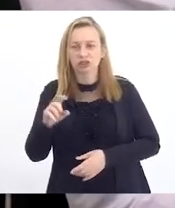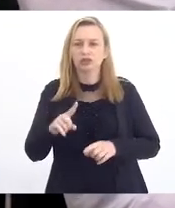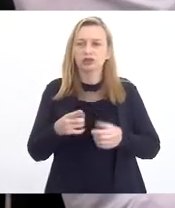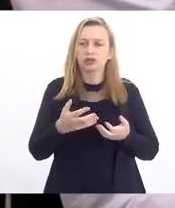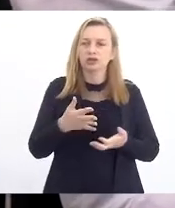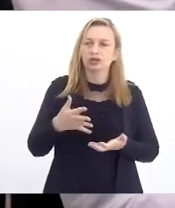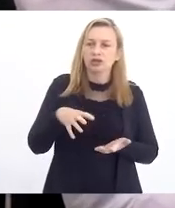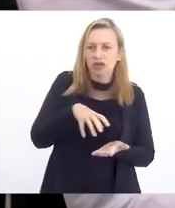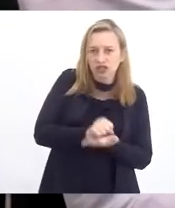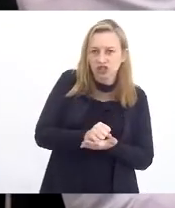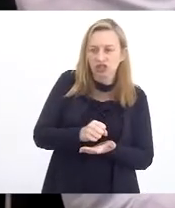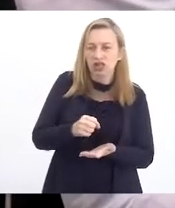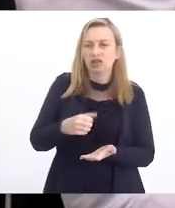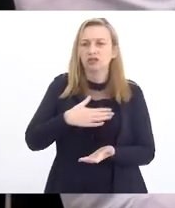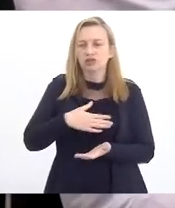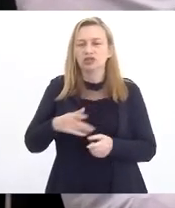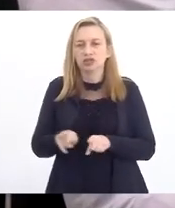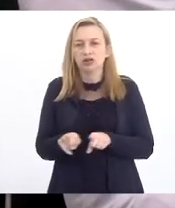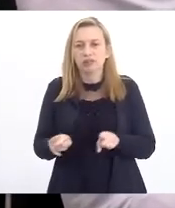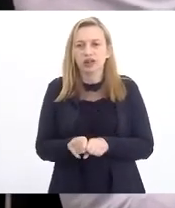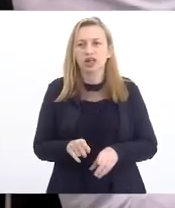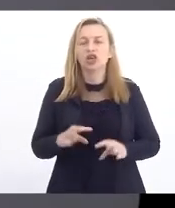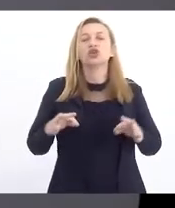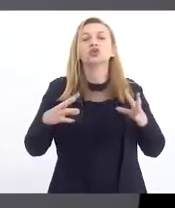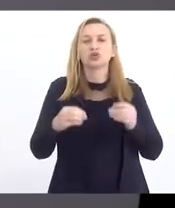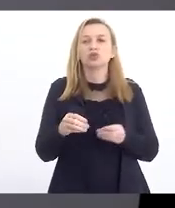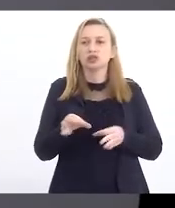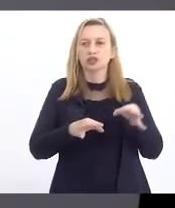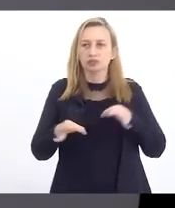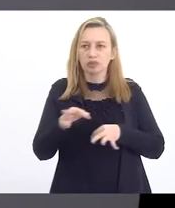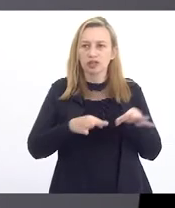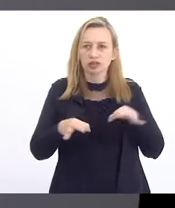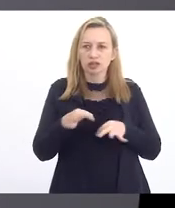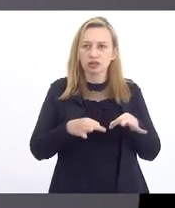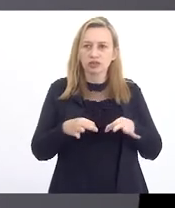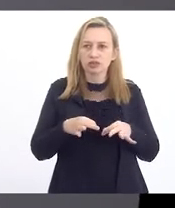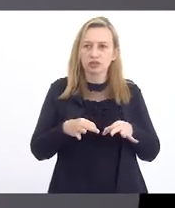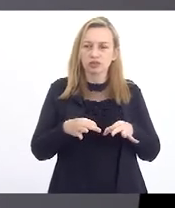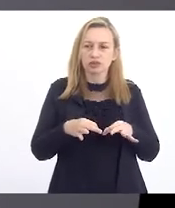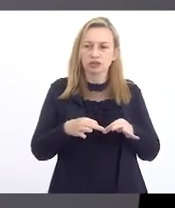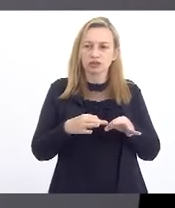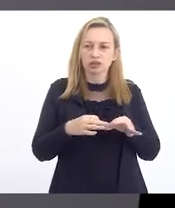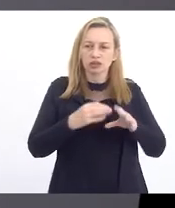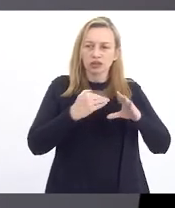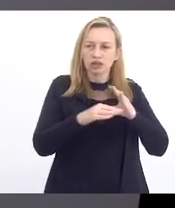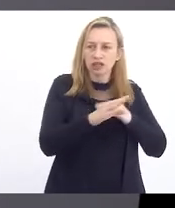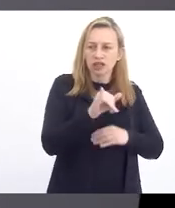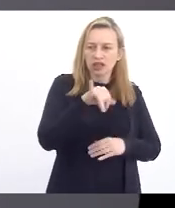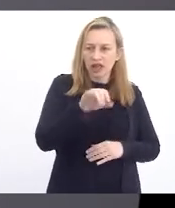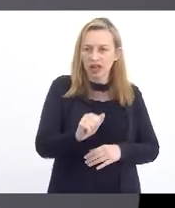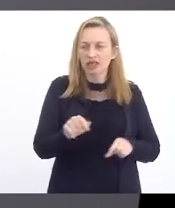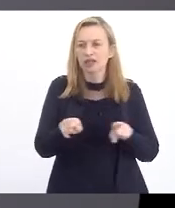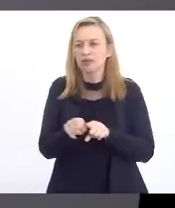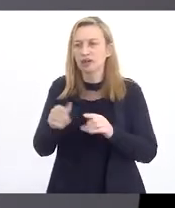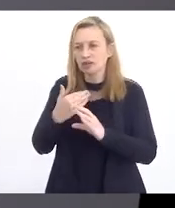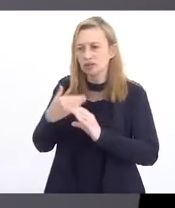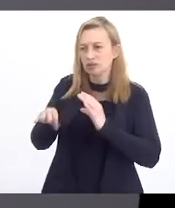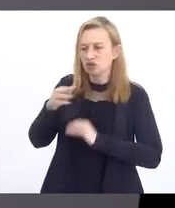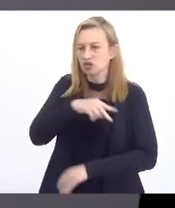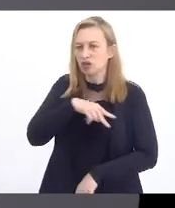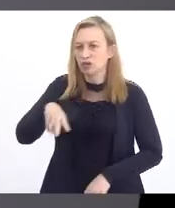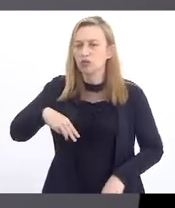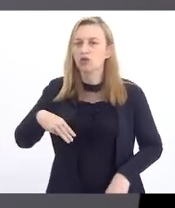de registrar que isso também... Todo esse plano vai ser repassado tanto ao INEA quanto ao Ministério Público para que